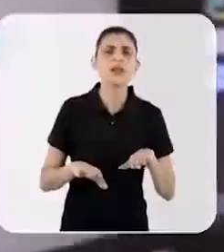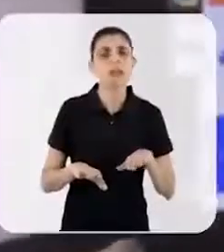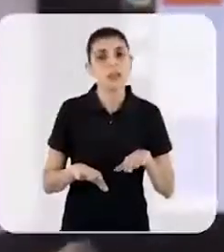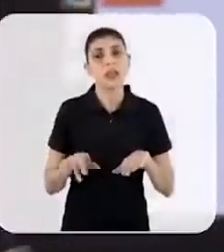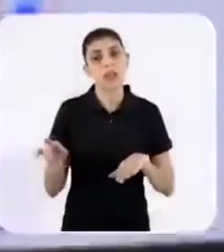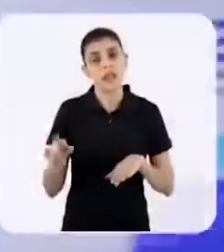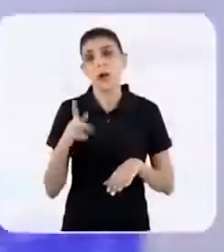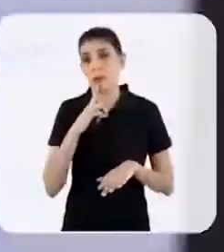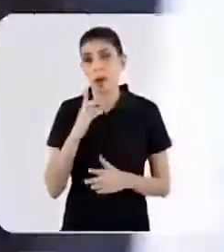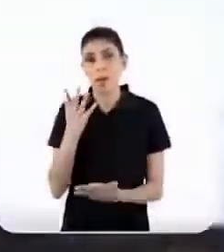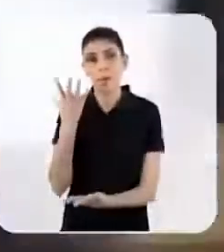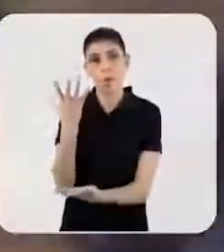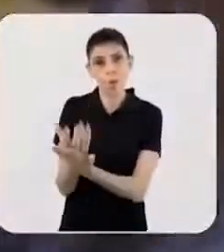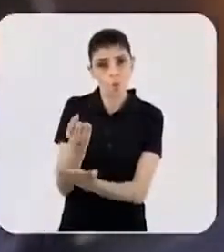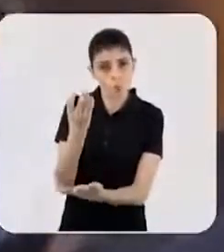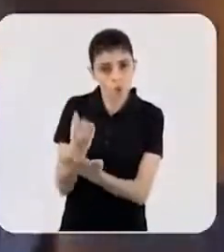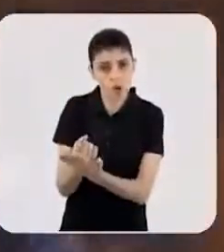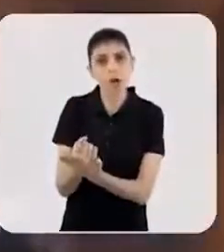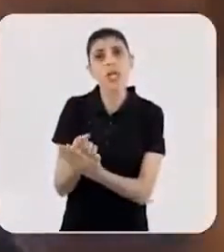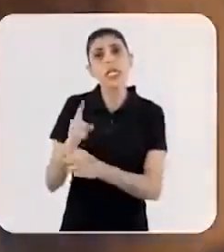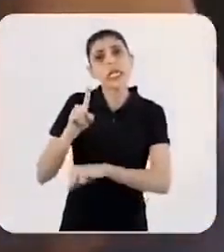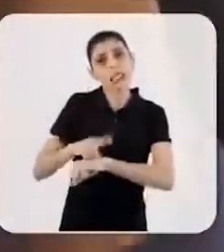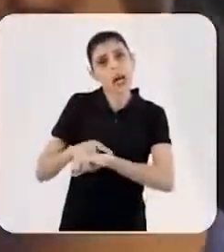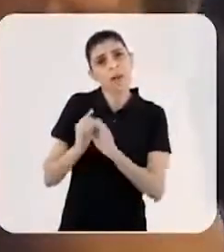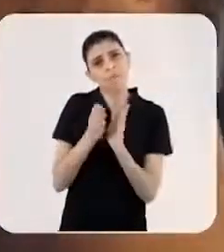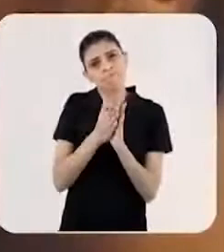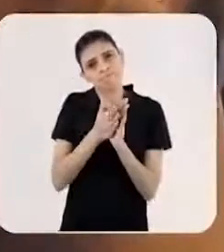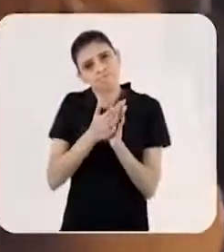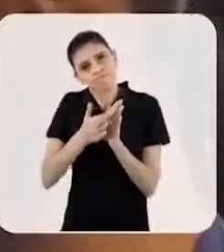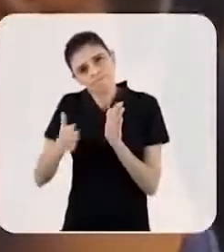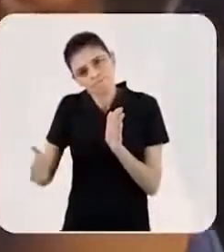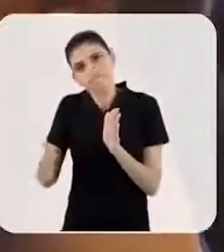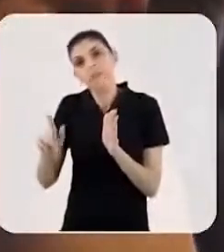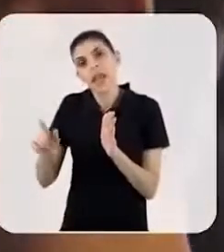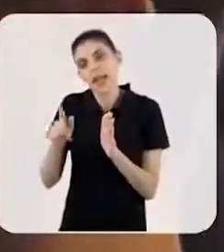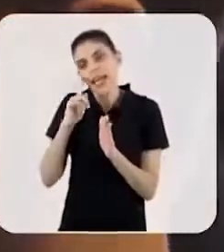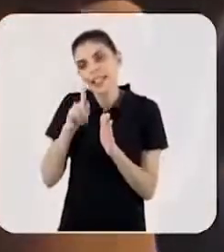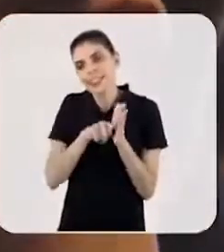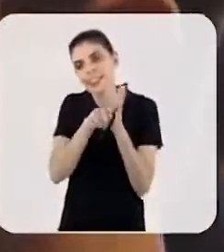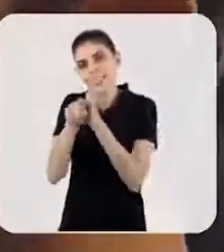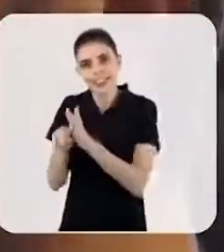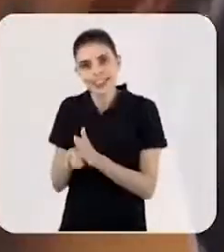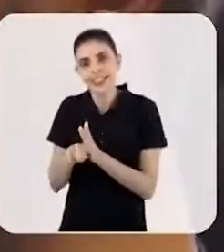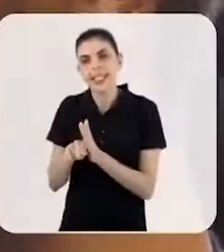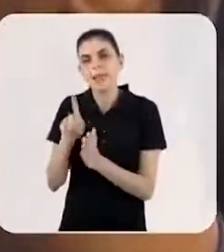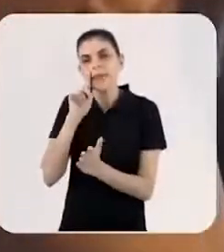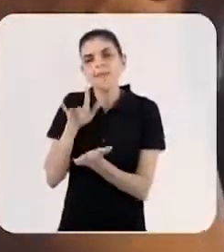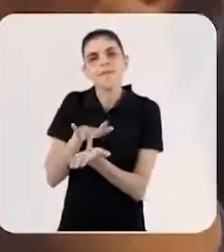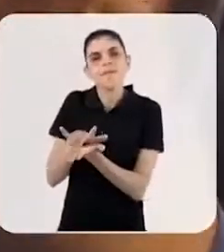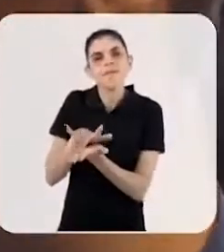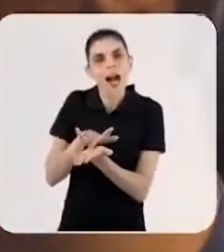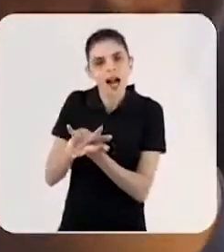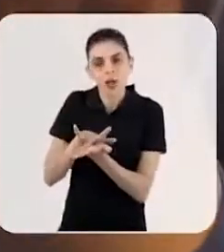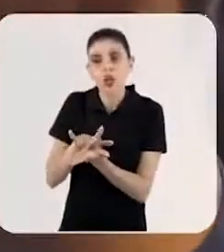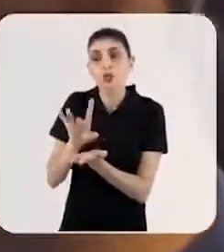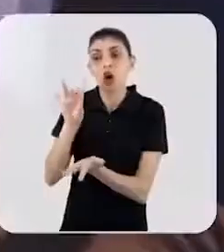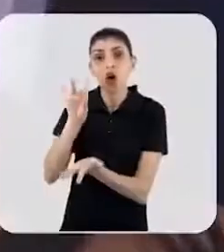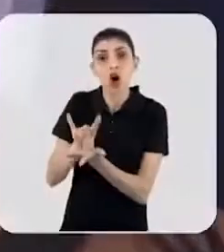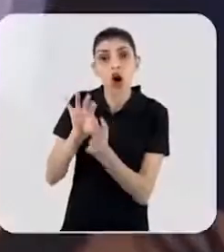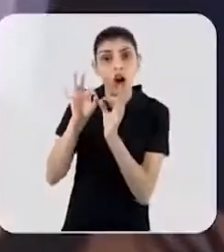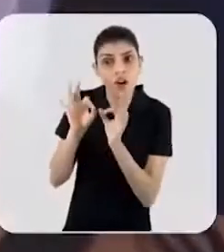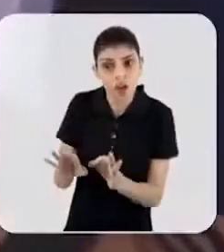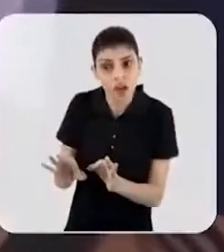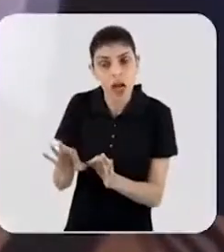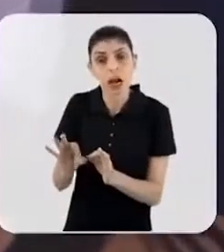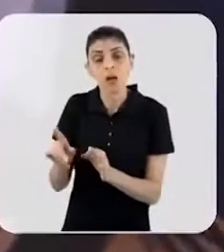suspeito. Então esse link bate no sistema que a gente chama de anti-phishing, que é uma inteligência de análise de página falsa. Esse sistema vai confirmar